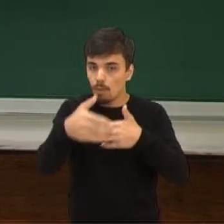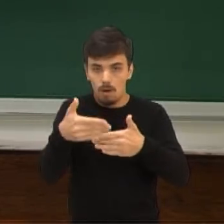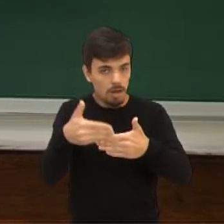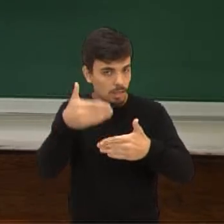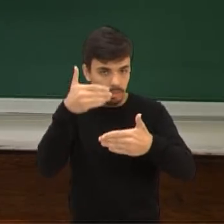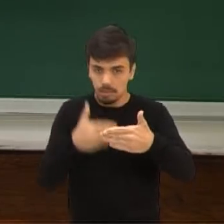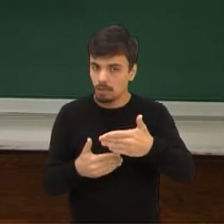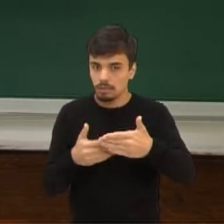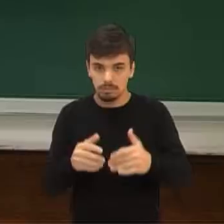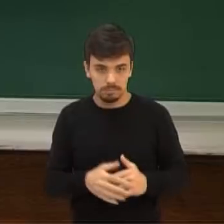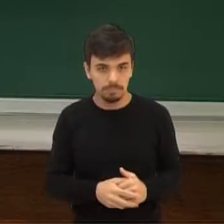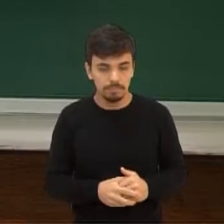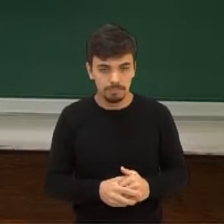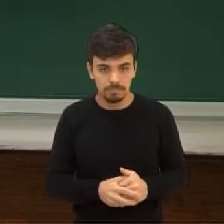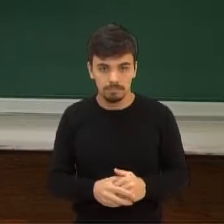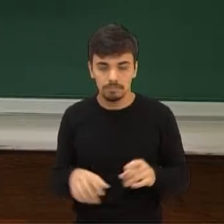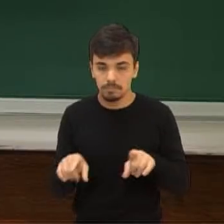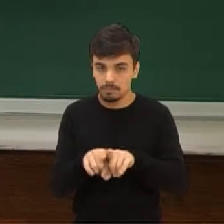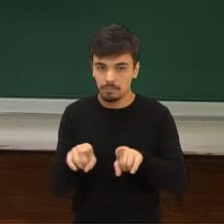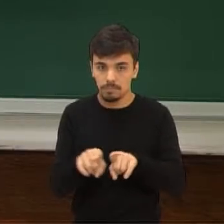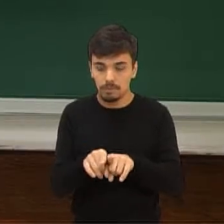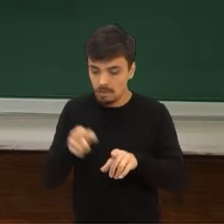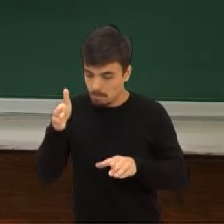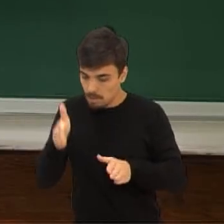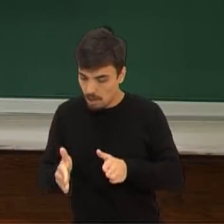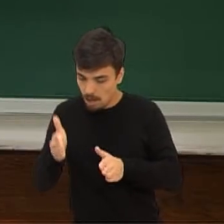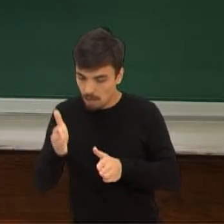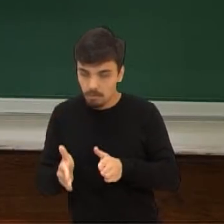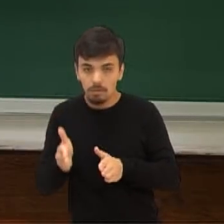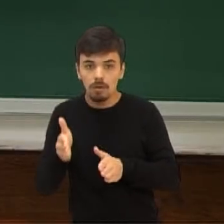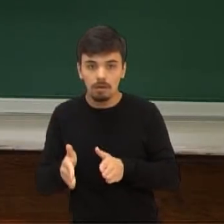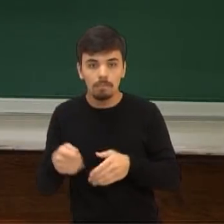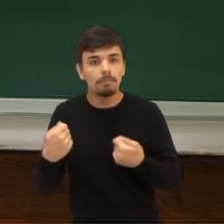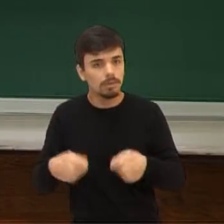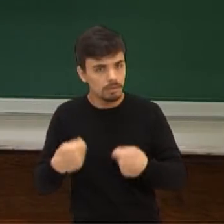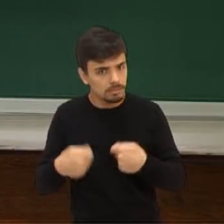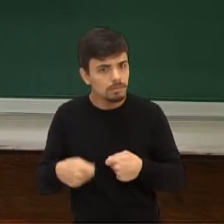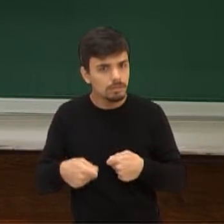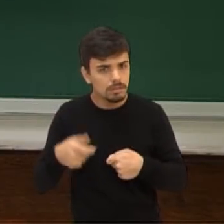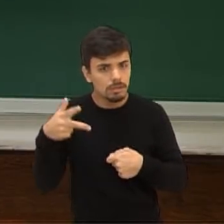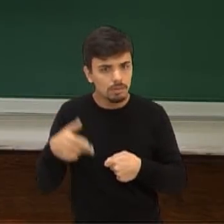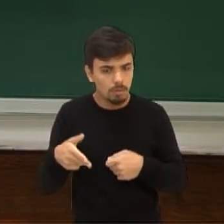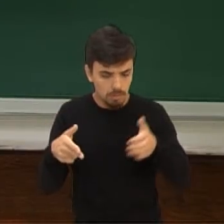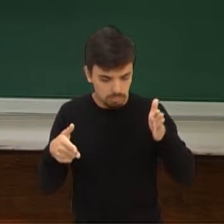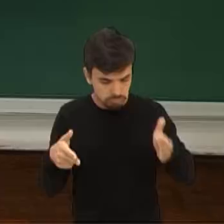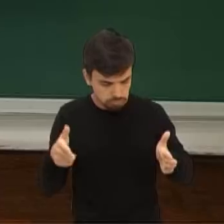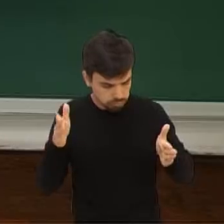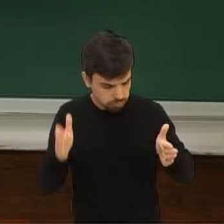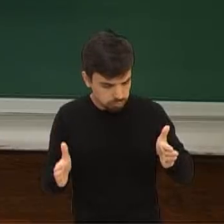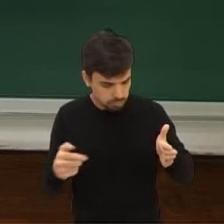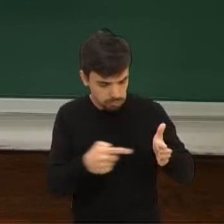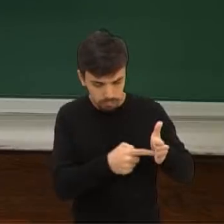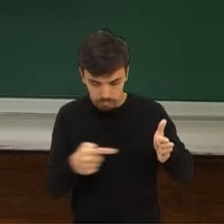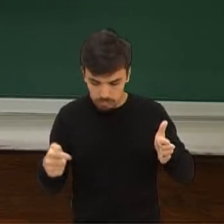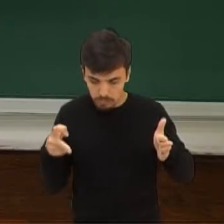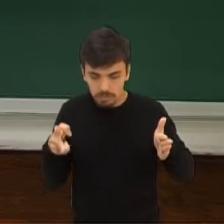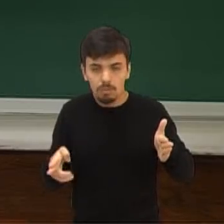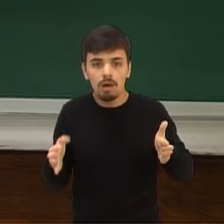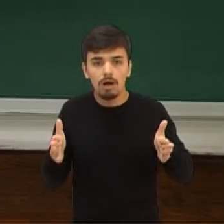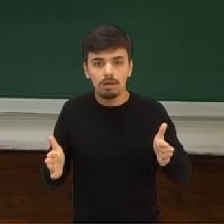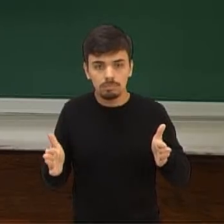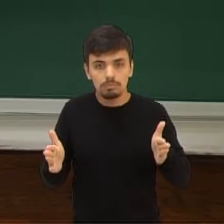trás. Que esta face lateral aqui também seja igual a esta. E que as